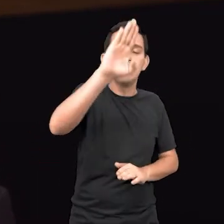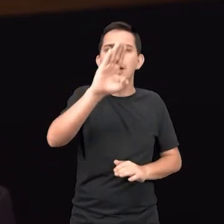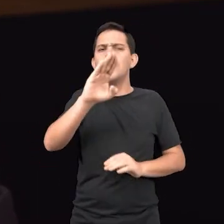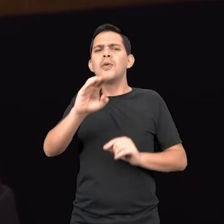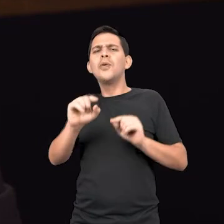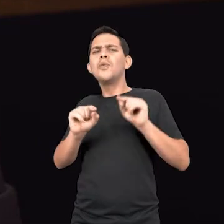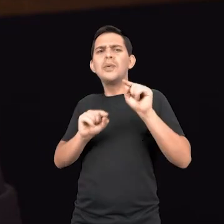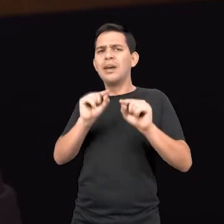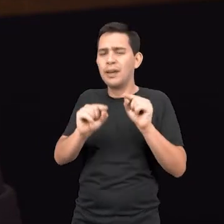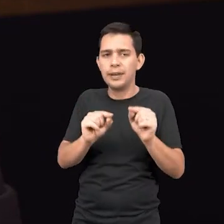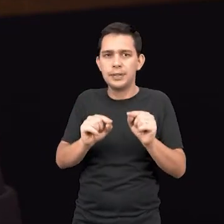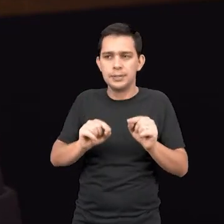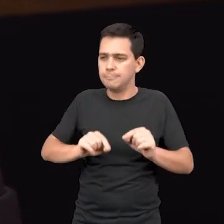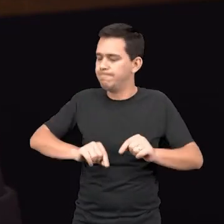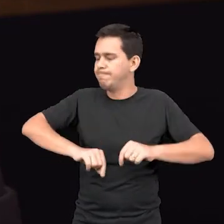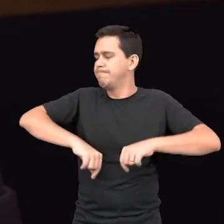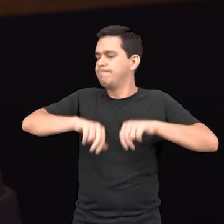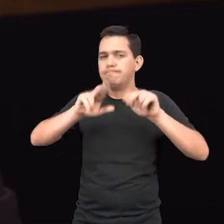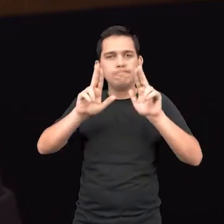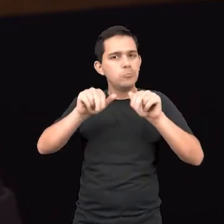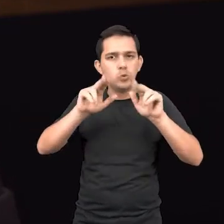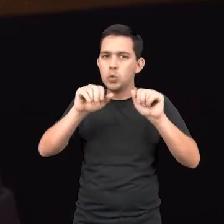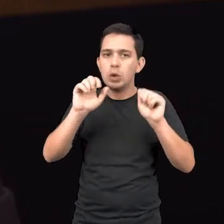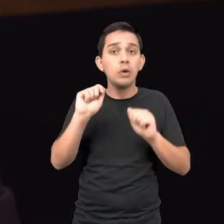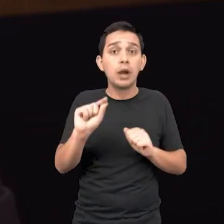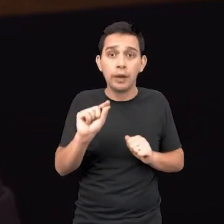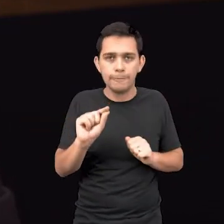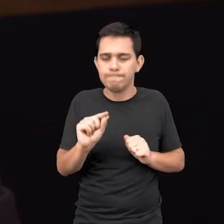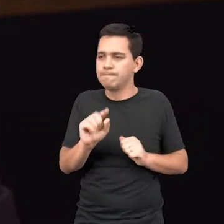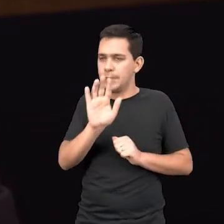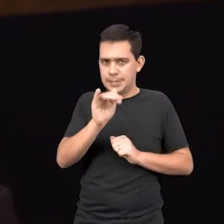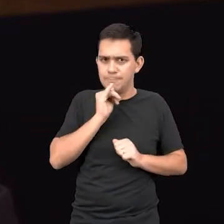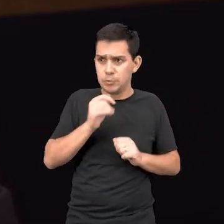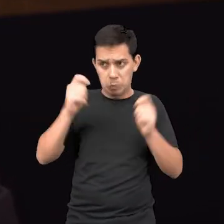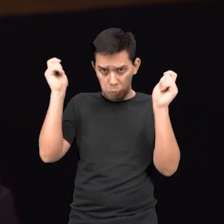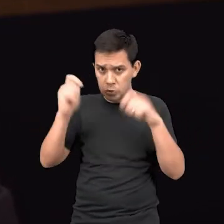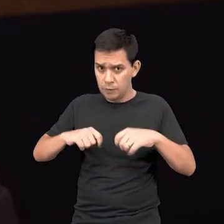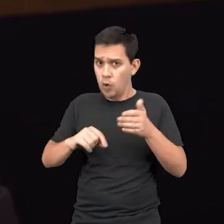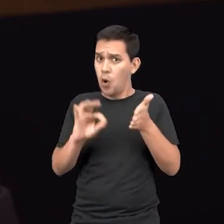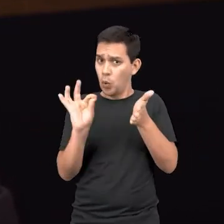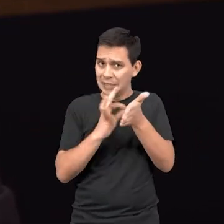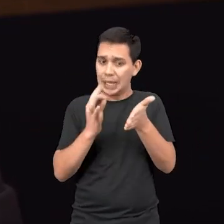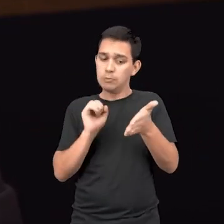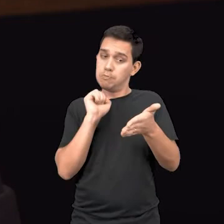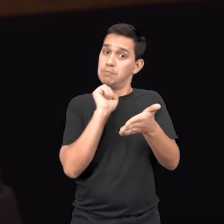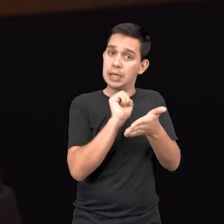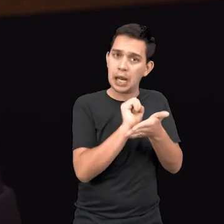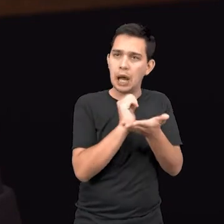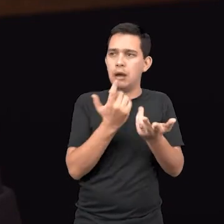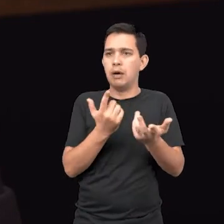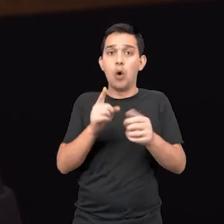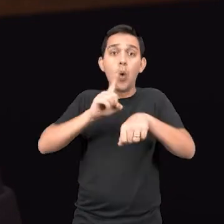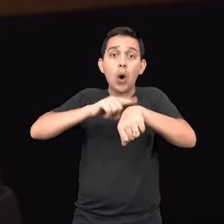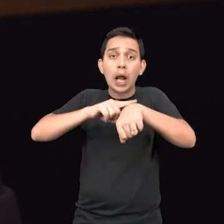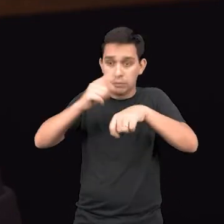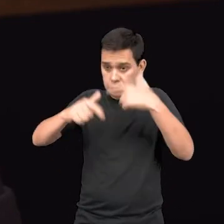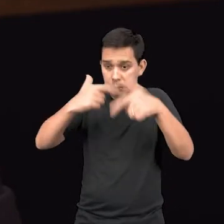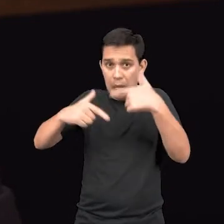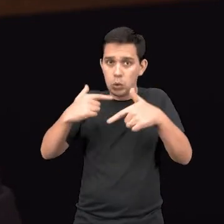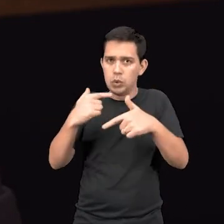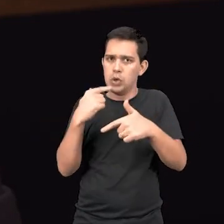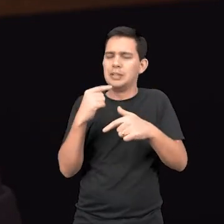o X da questão? Nunca, embora você faça a redução da jornada ou a suspensão do contrato de trabalho,